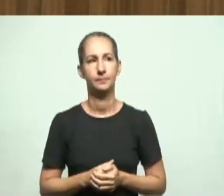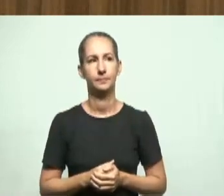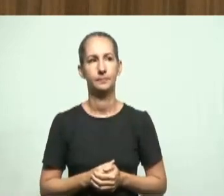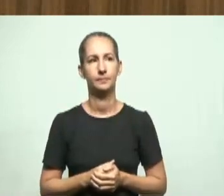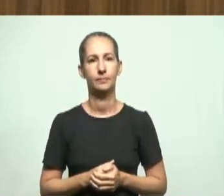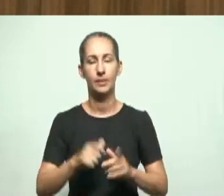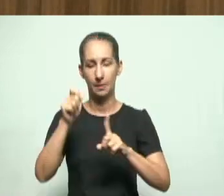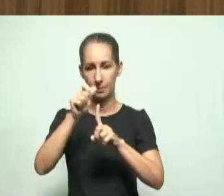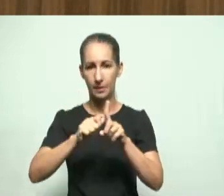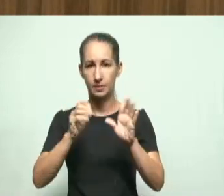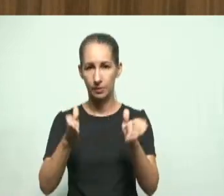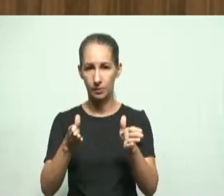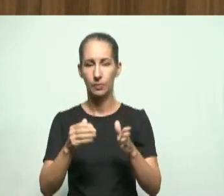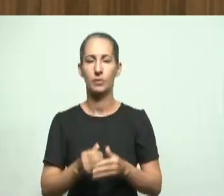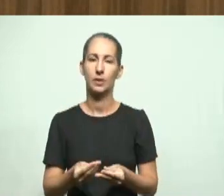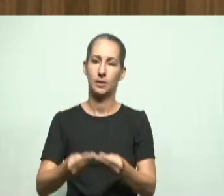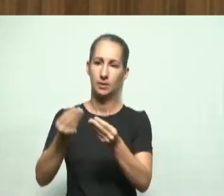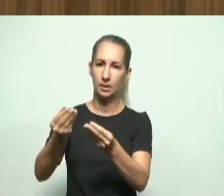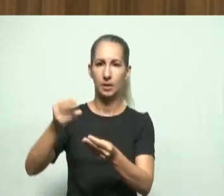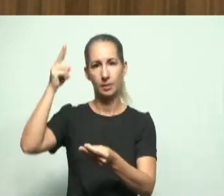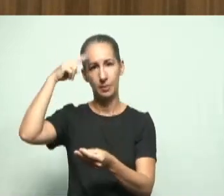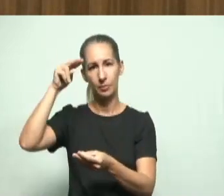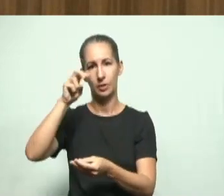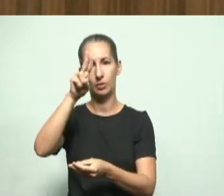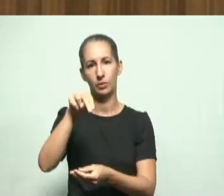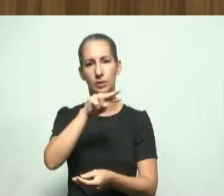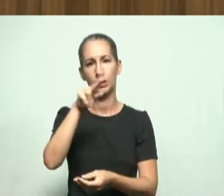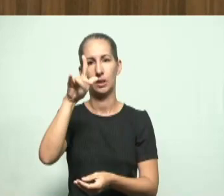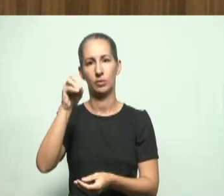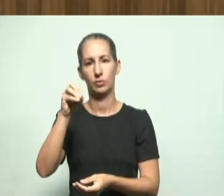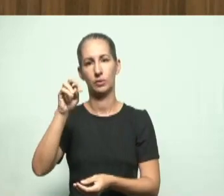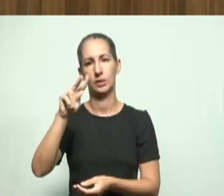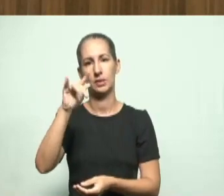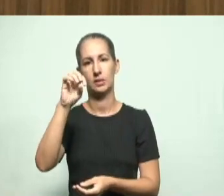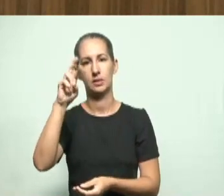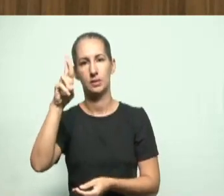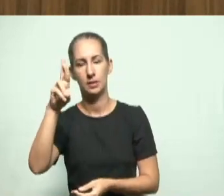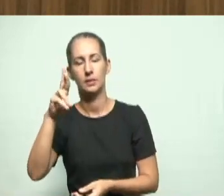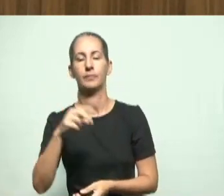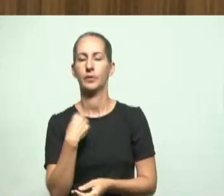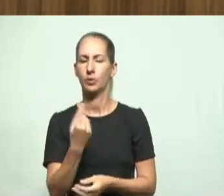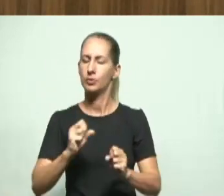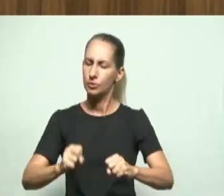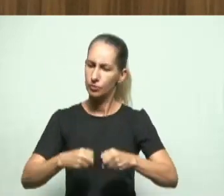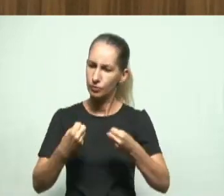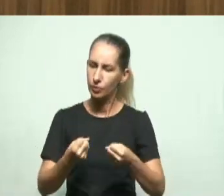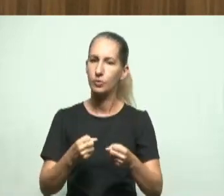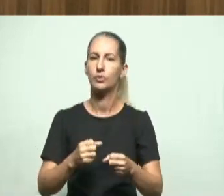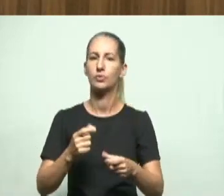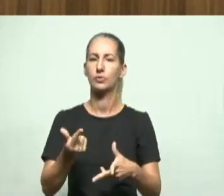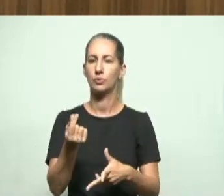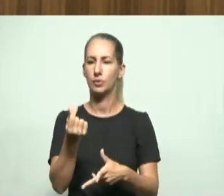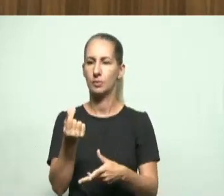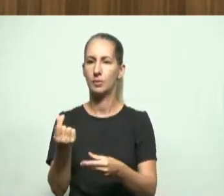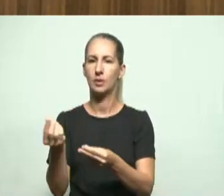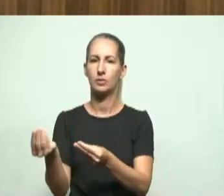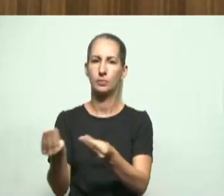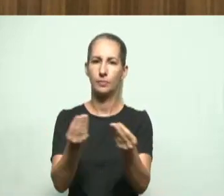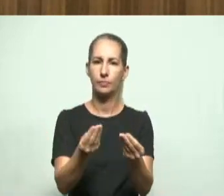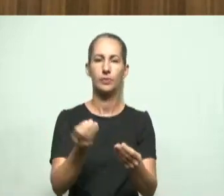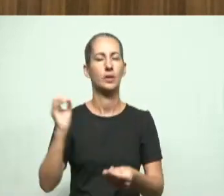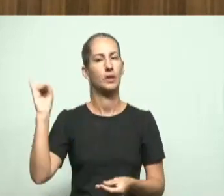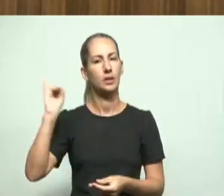Esse mês será entregue um memorial para Tiago Teixeira, onde foi uma luta grande, onde a gente destinou emendas, mas todos da comunidade de